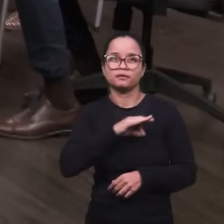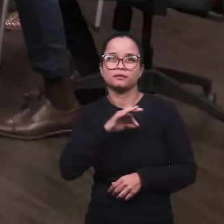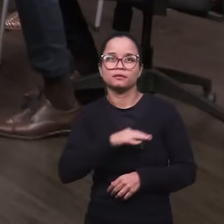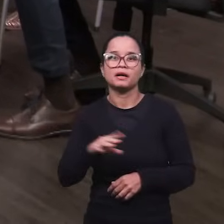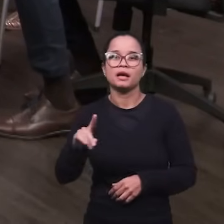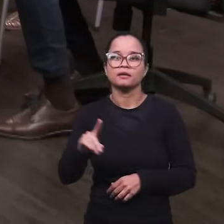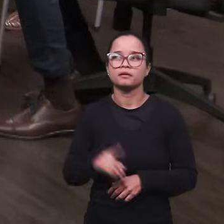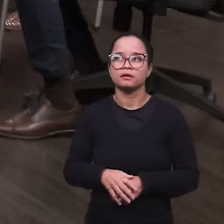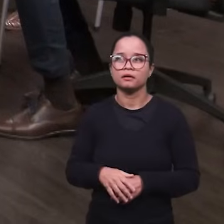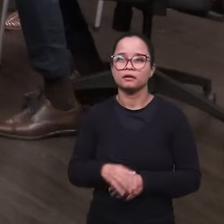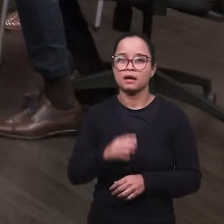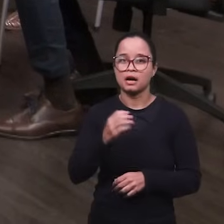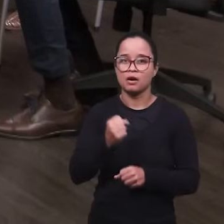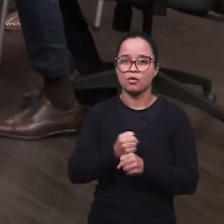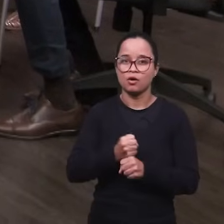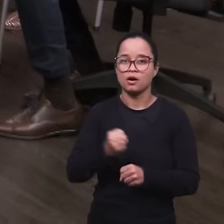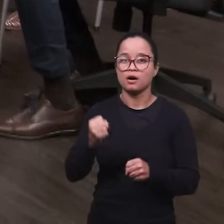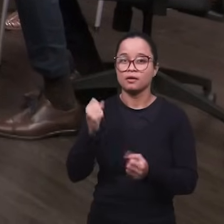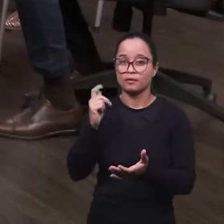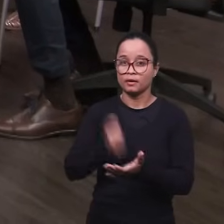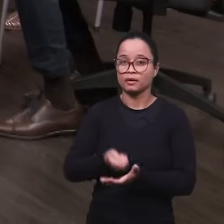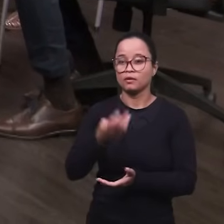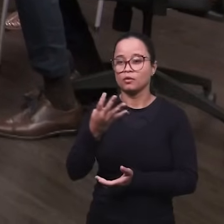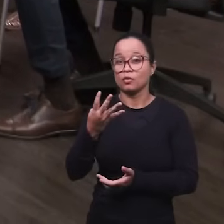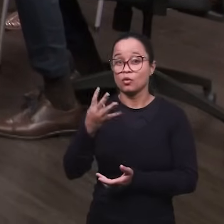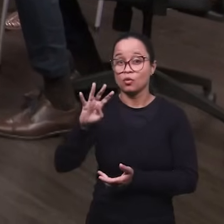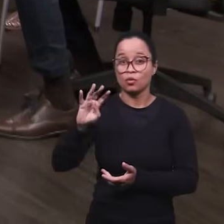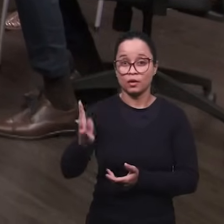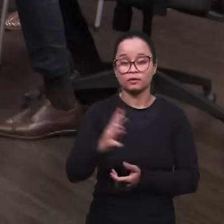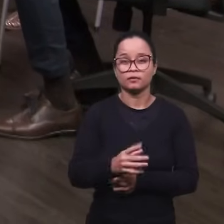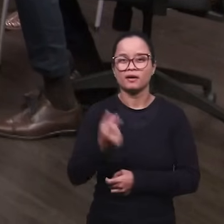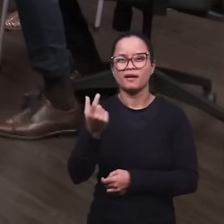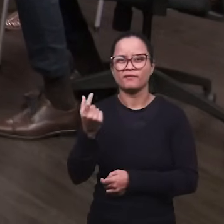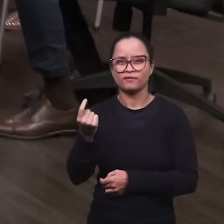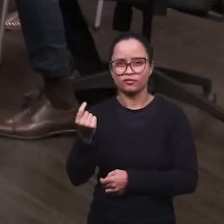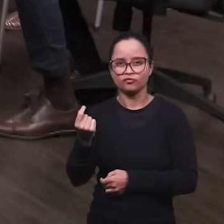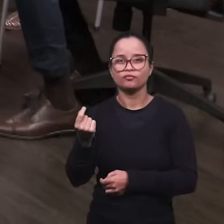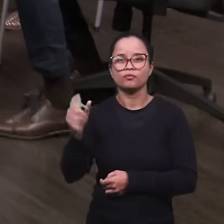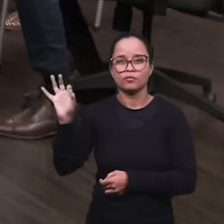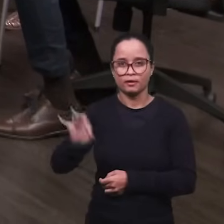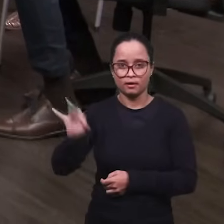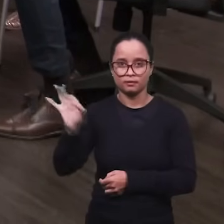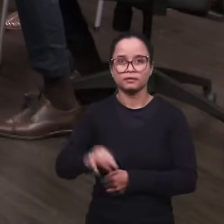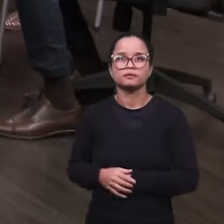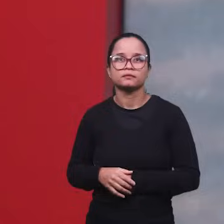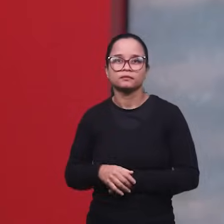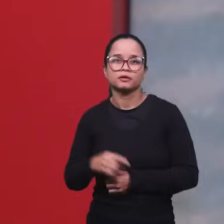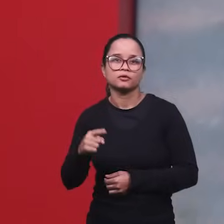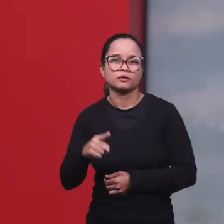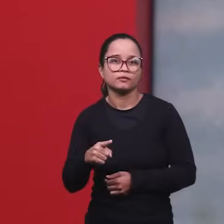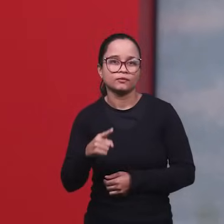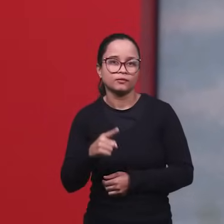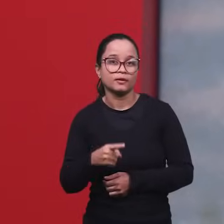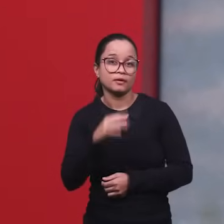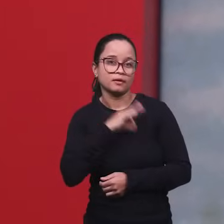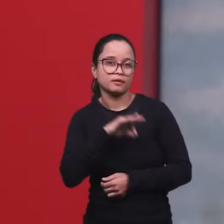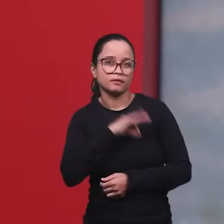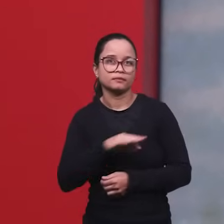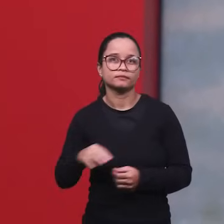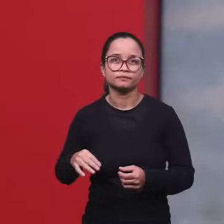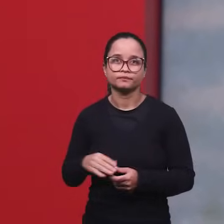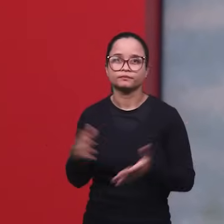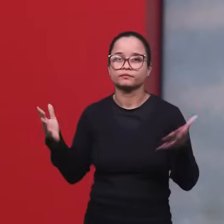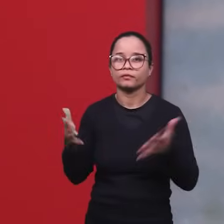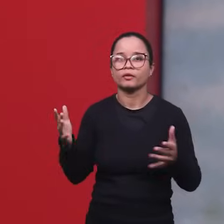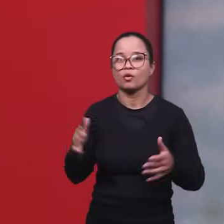esse ano eu ganhei 4 mil, tem que contribuir em cima de 4 mil. E é 20% em cima, né, do que você ganha. Ou